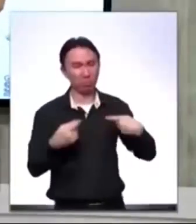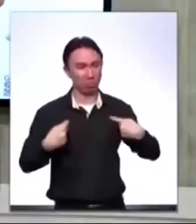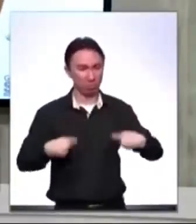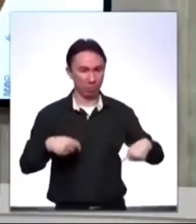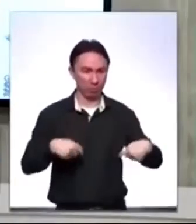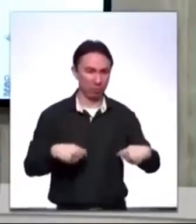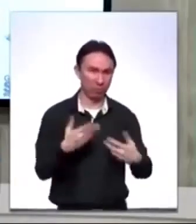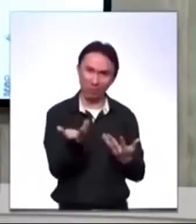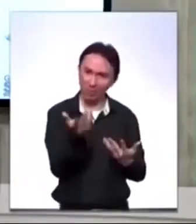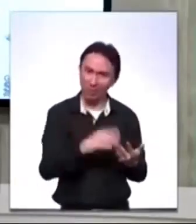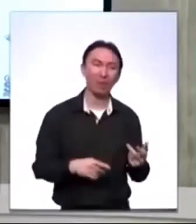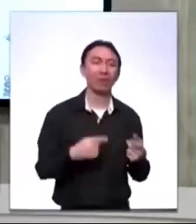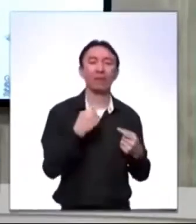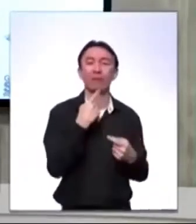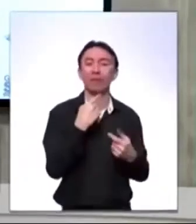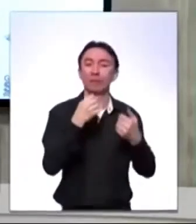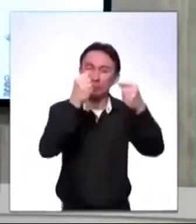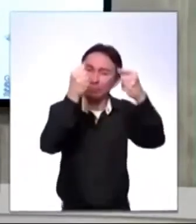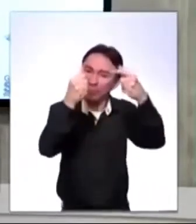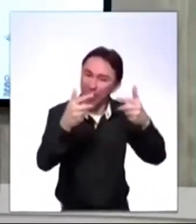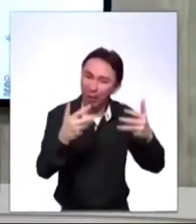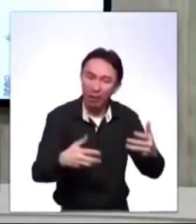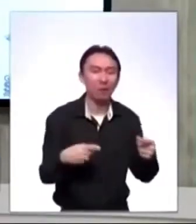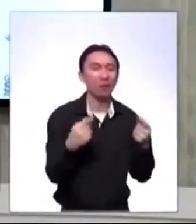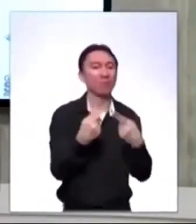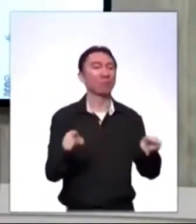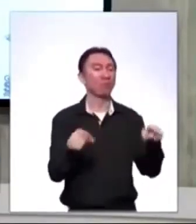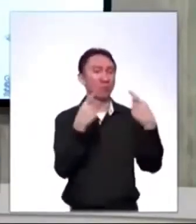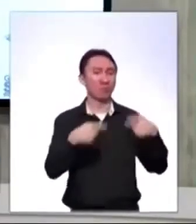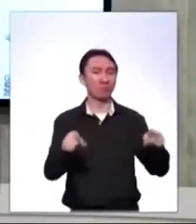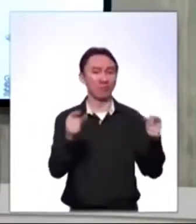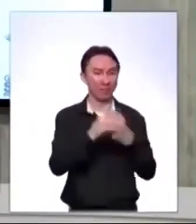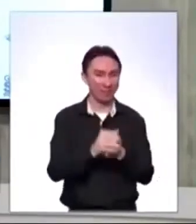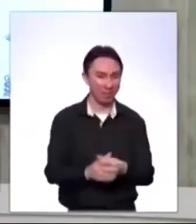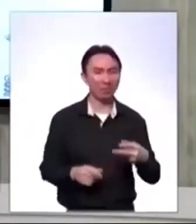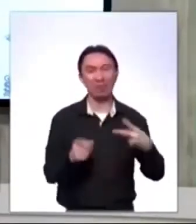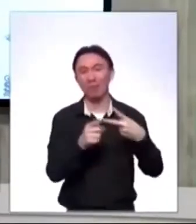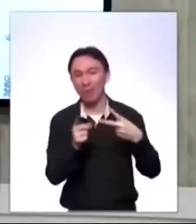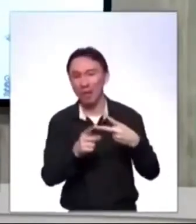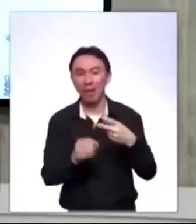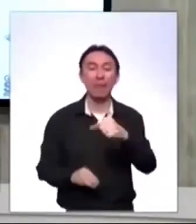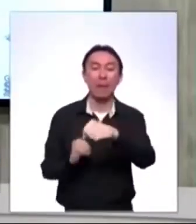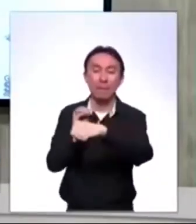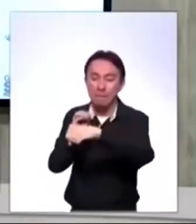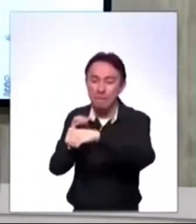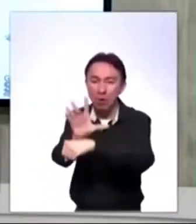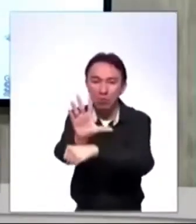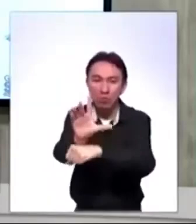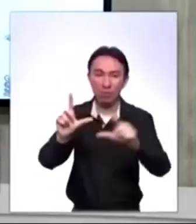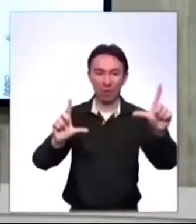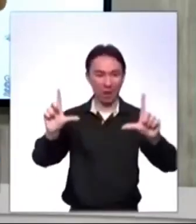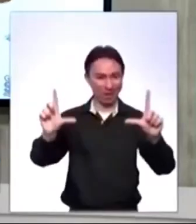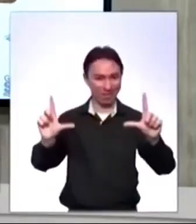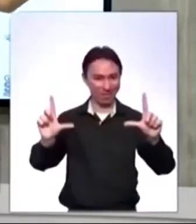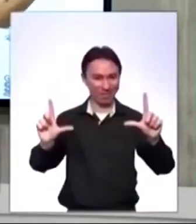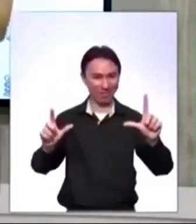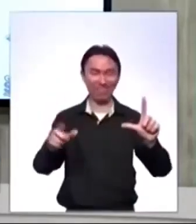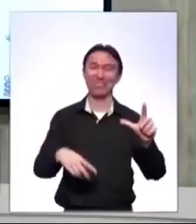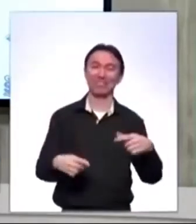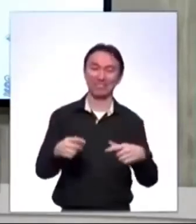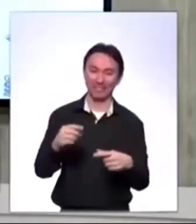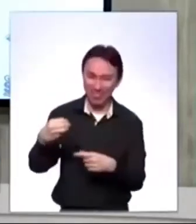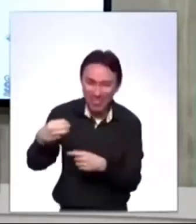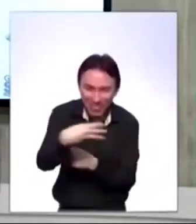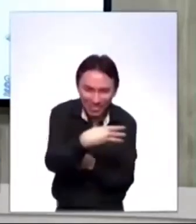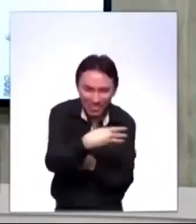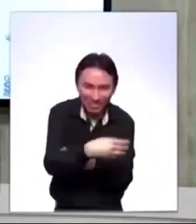falar da música, falei de bossa nova, falei que Sipicaia Tropicália. Fui falar de cinema, falei de cinema novo. Tá certo? Hoje dei alguns exemplos de algumas